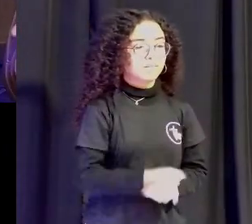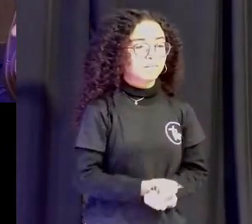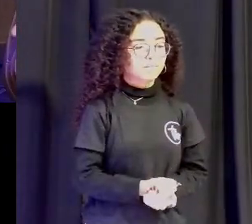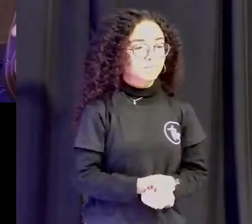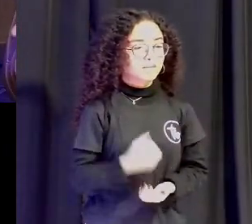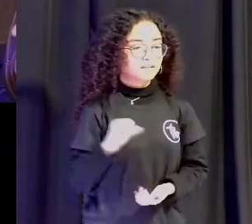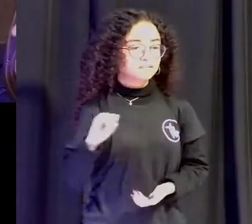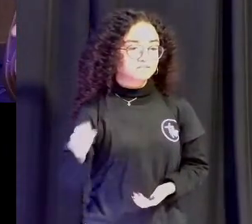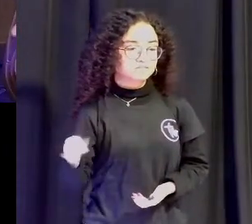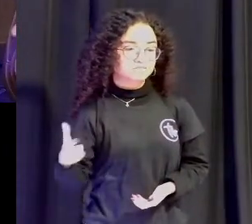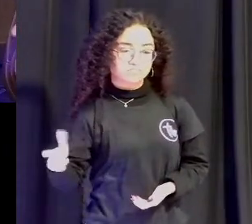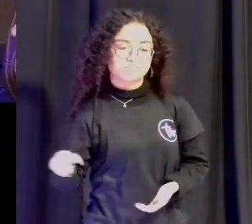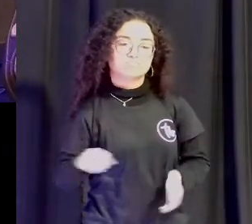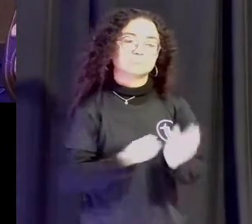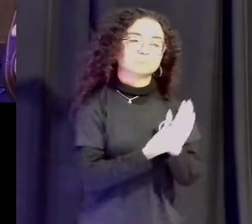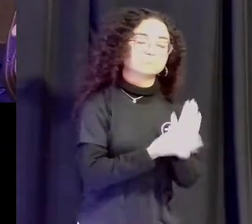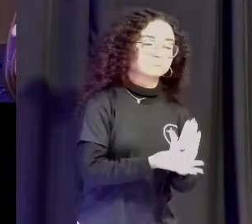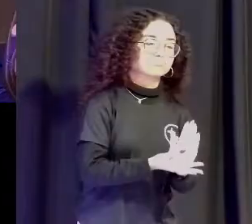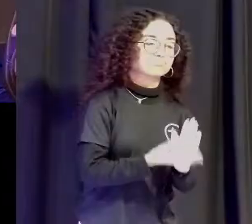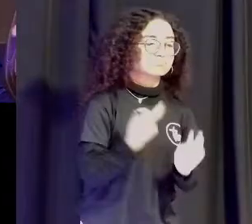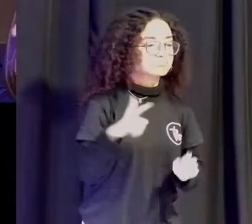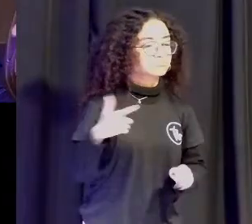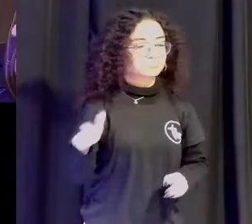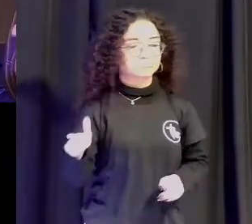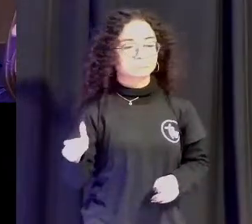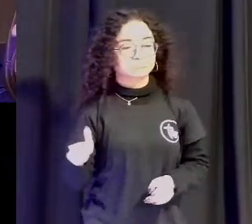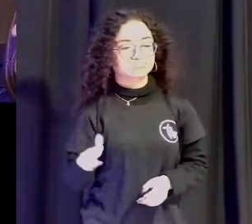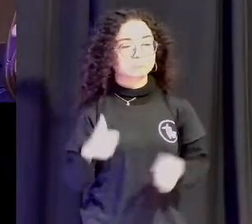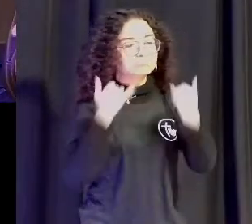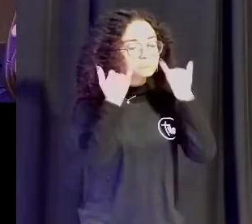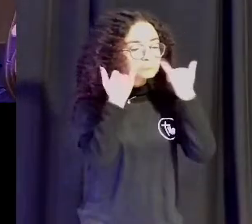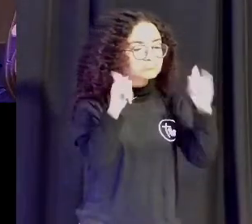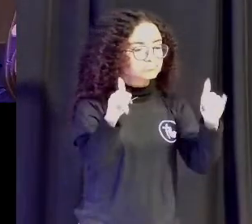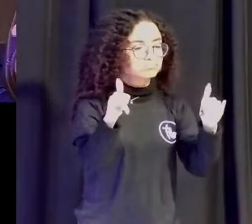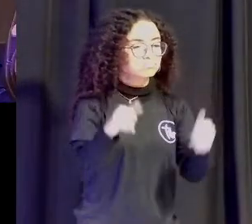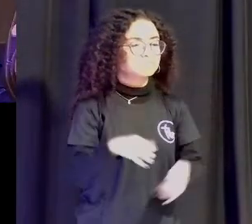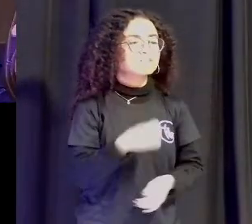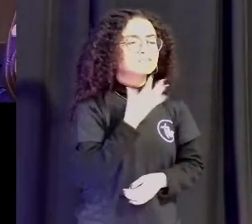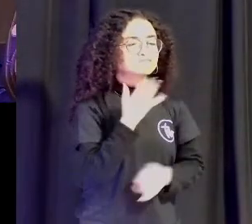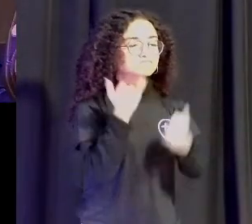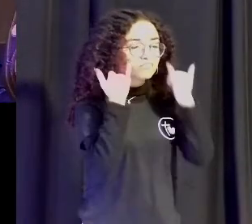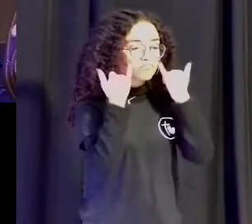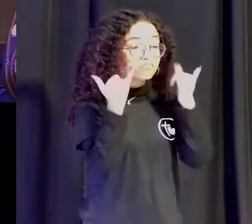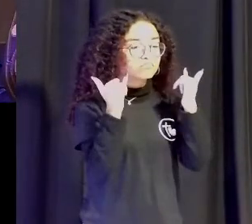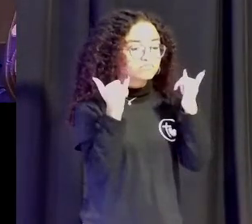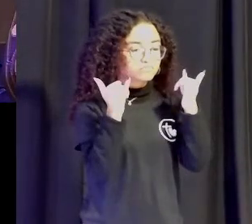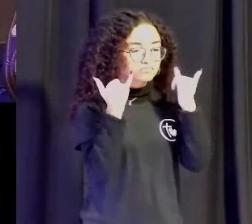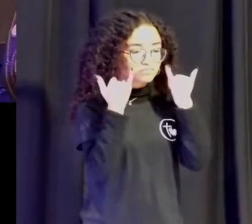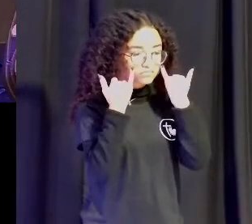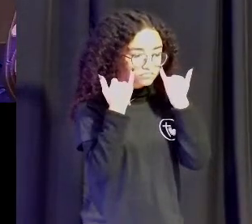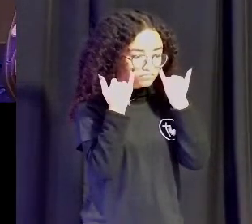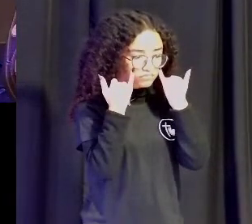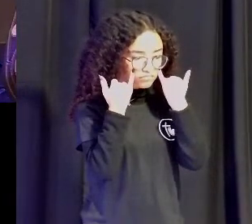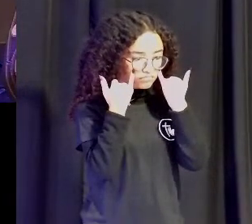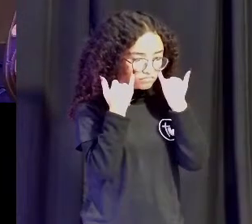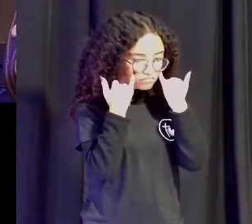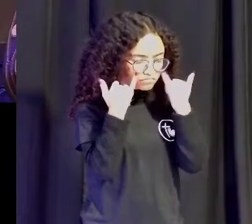irmãos, Evangelho não é um estilo de moda,